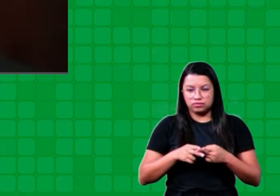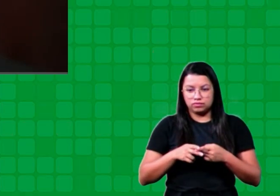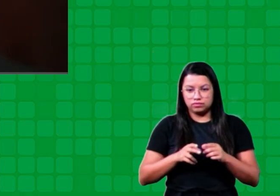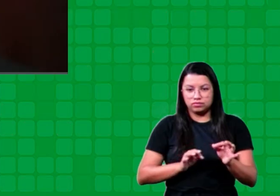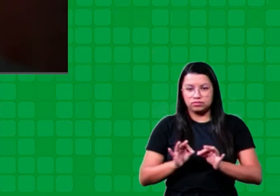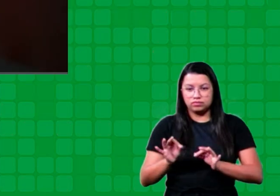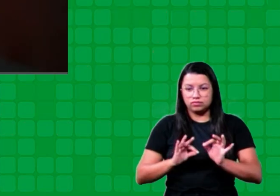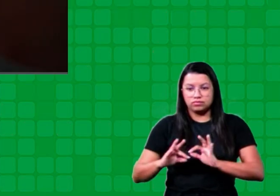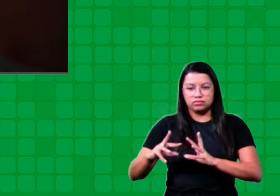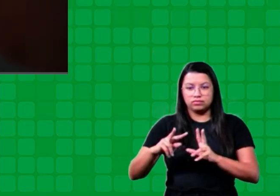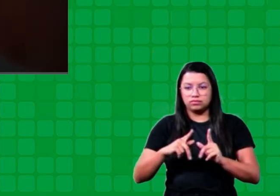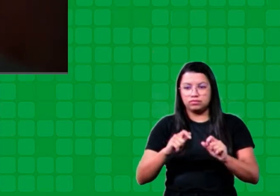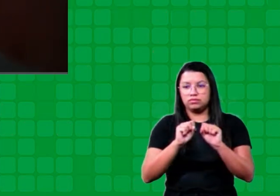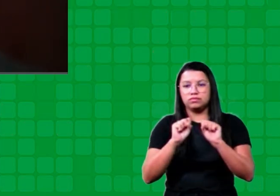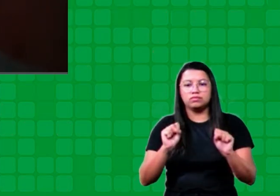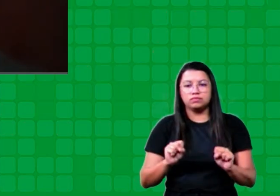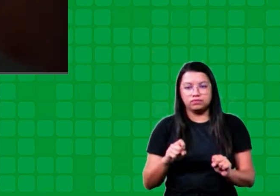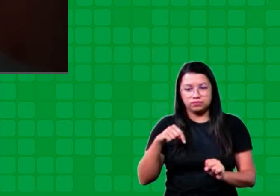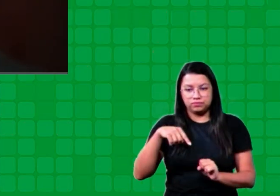do IFB.